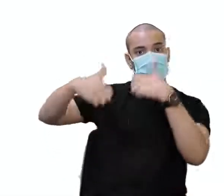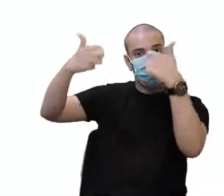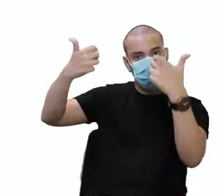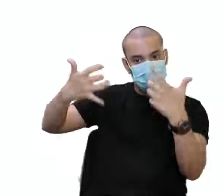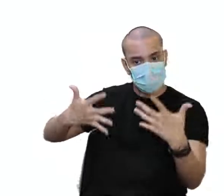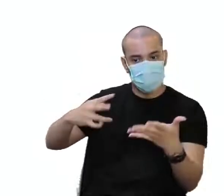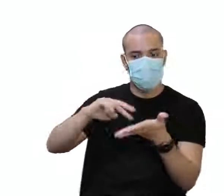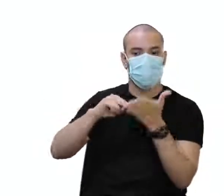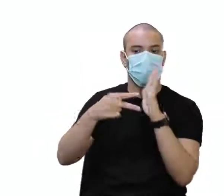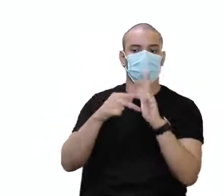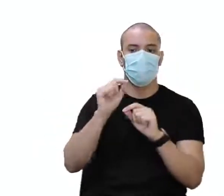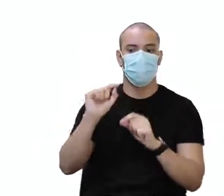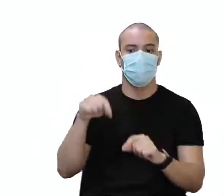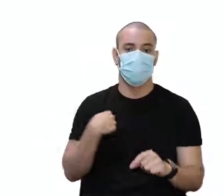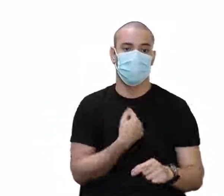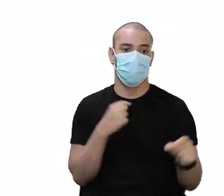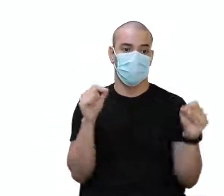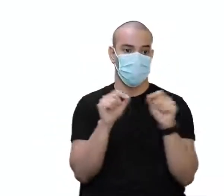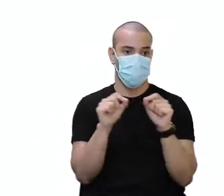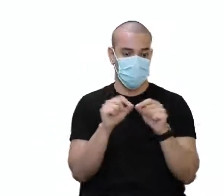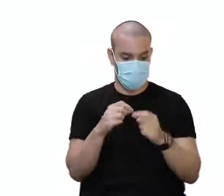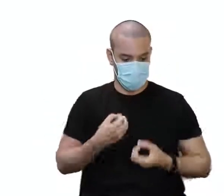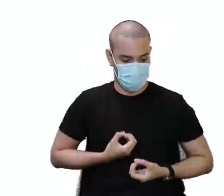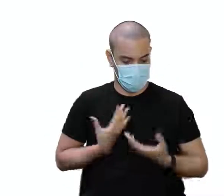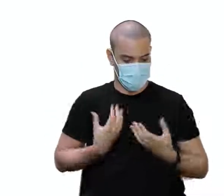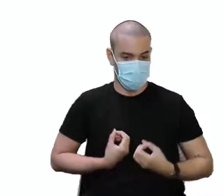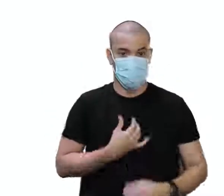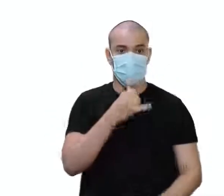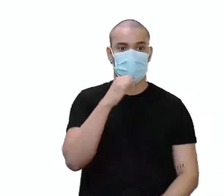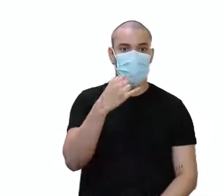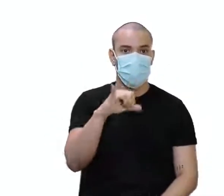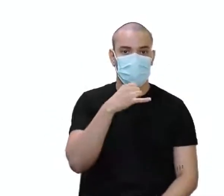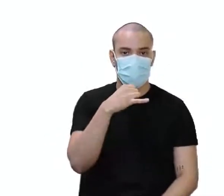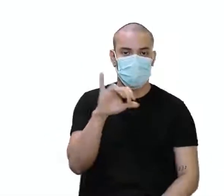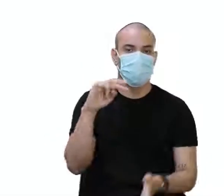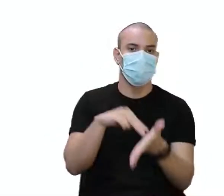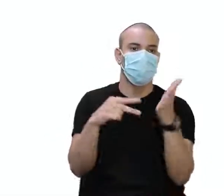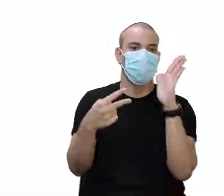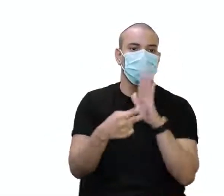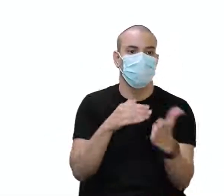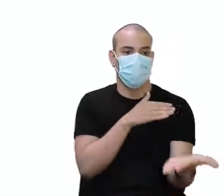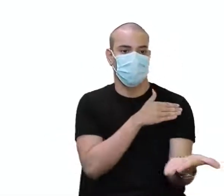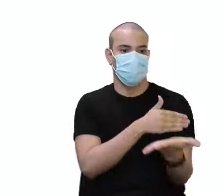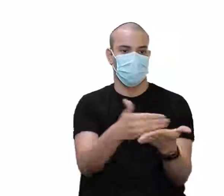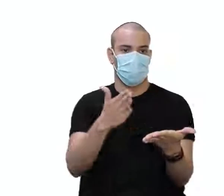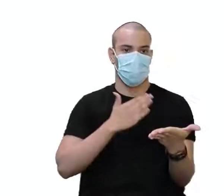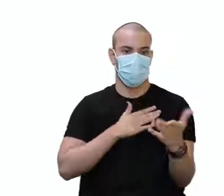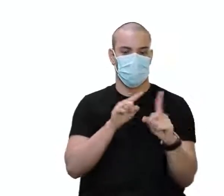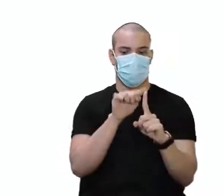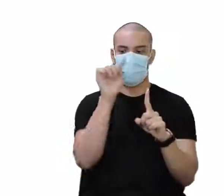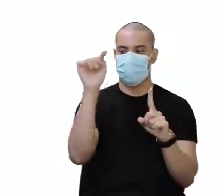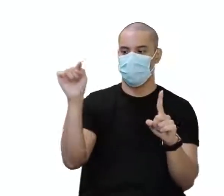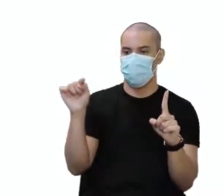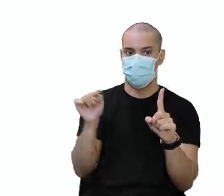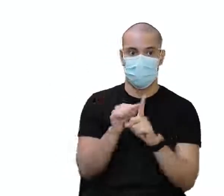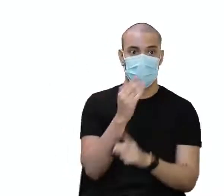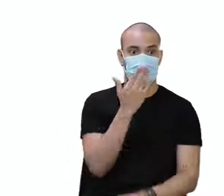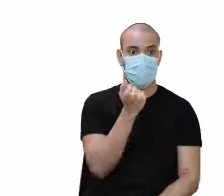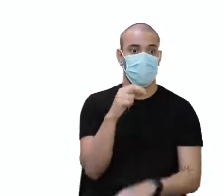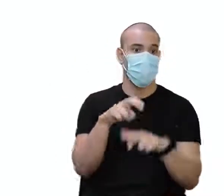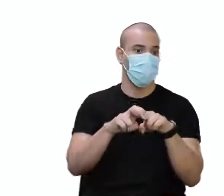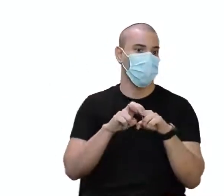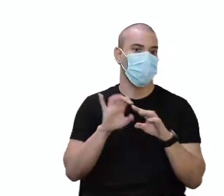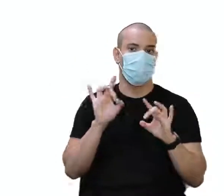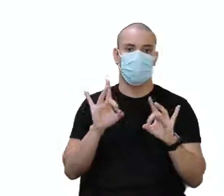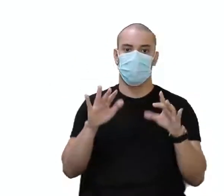fotossintetizadores, eles vão estar produzindo essa energia que vai dar início à minha cadeia alimentar. Então,